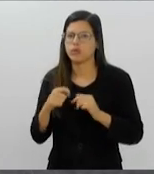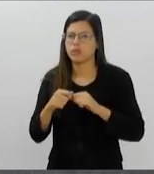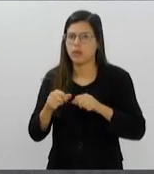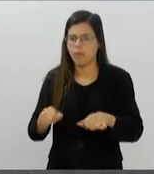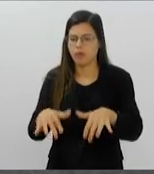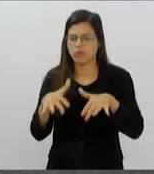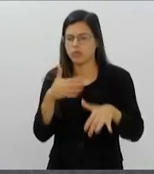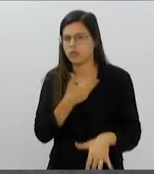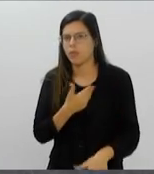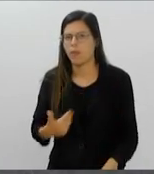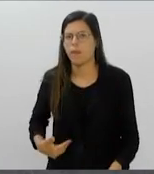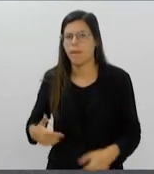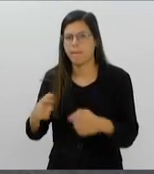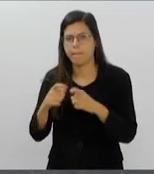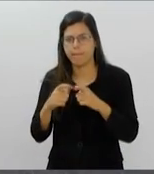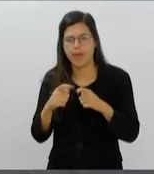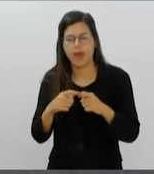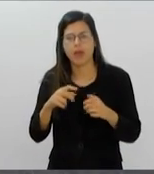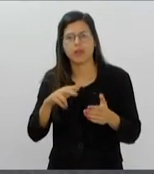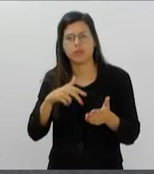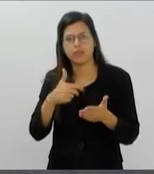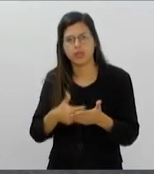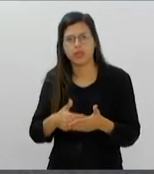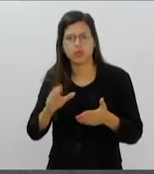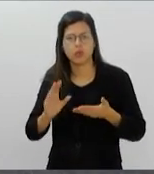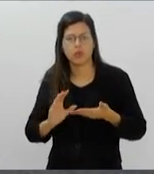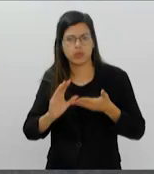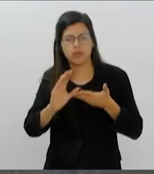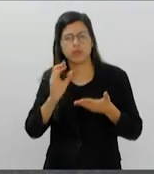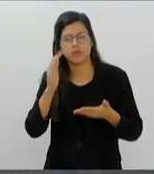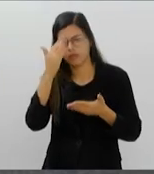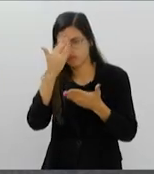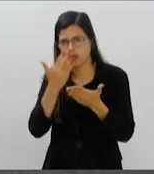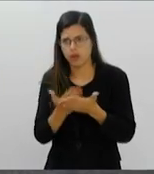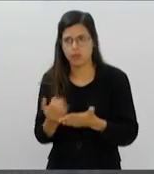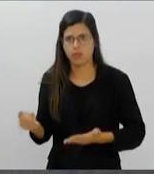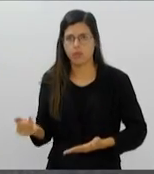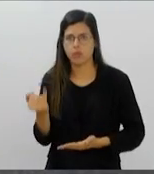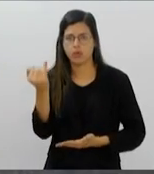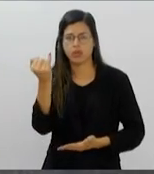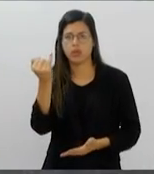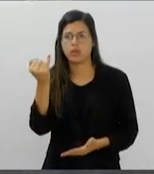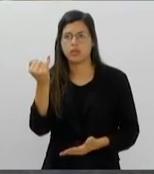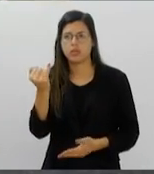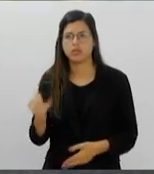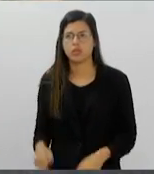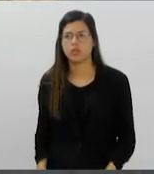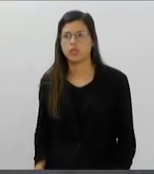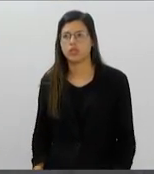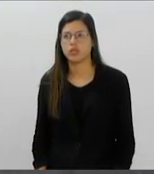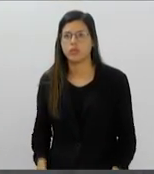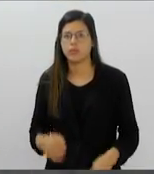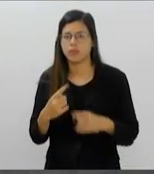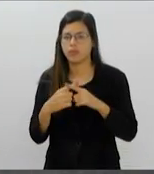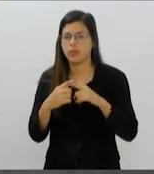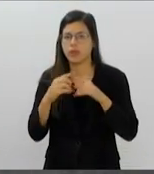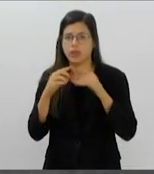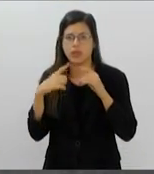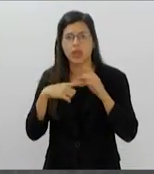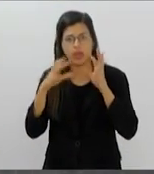pacientes, conselhos, e eles acharam que isso é importante. Houve testemunhas de vítimas